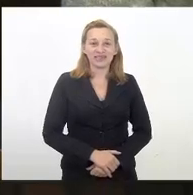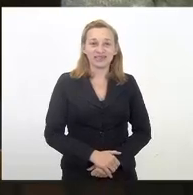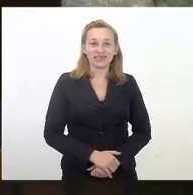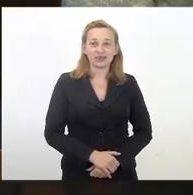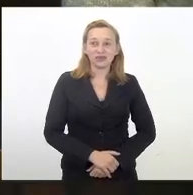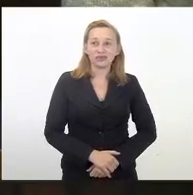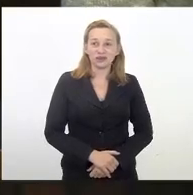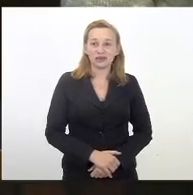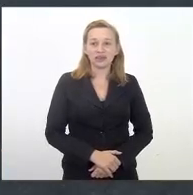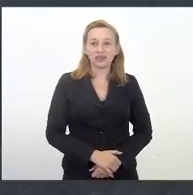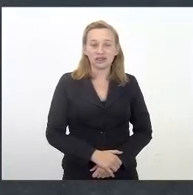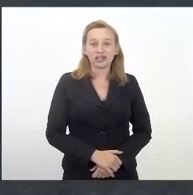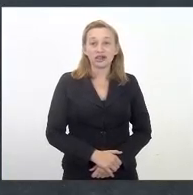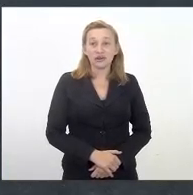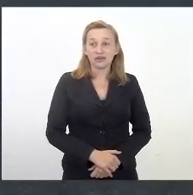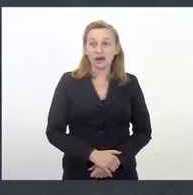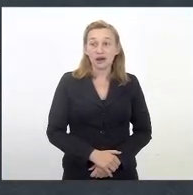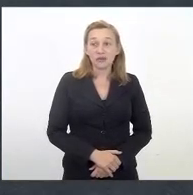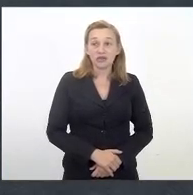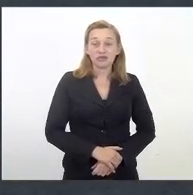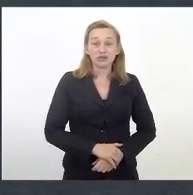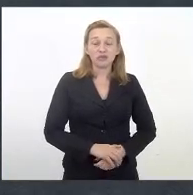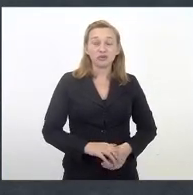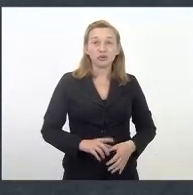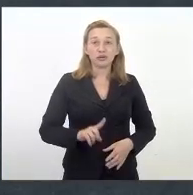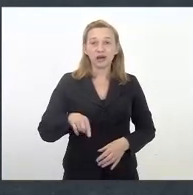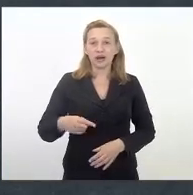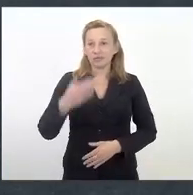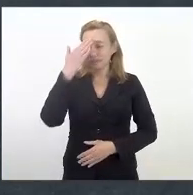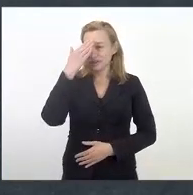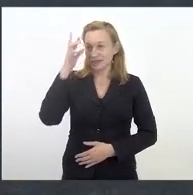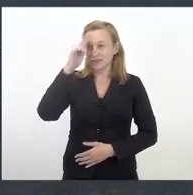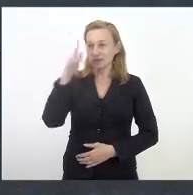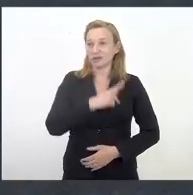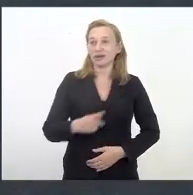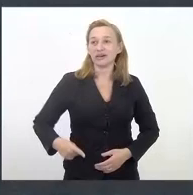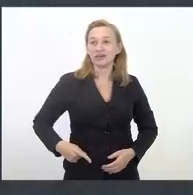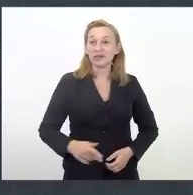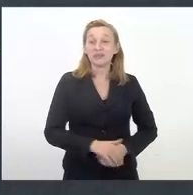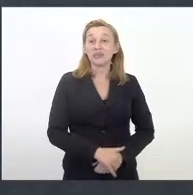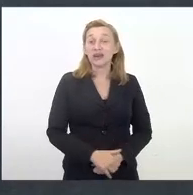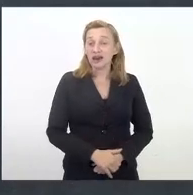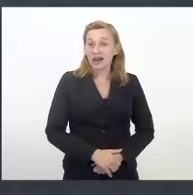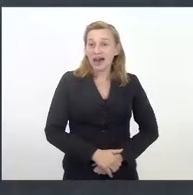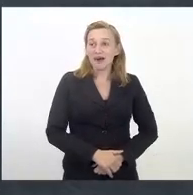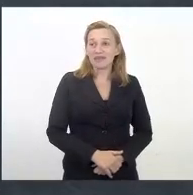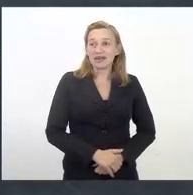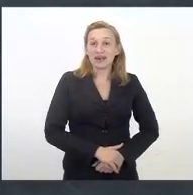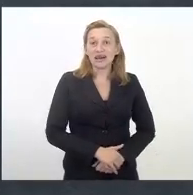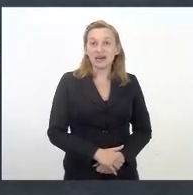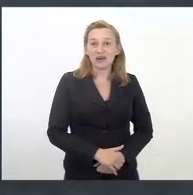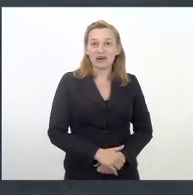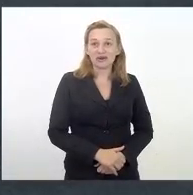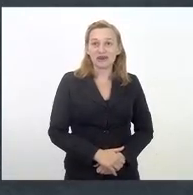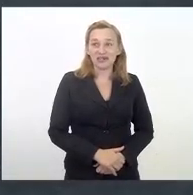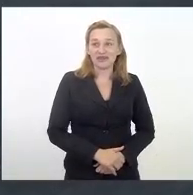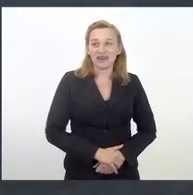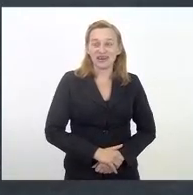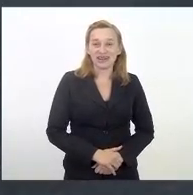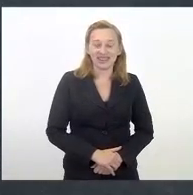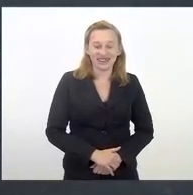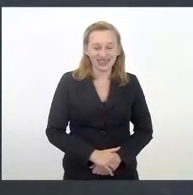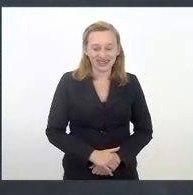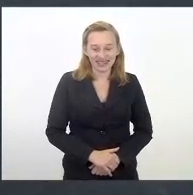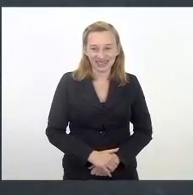E aí bom obrigada Presidente eu apresentei uma Emenda supressiva ao